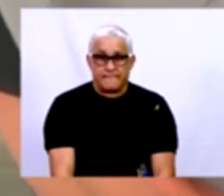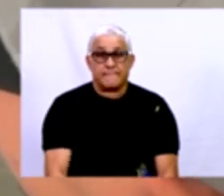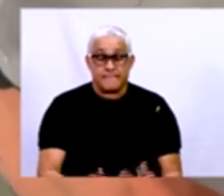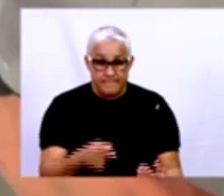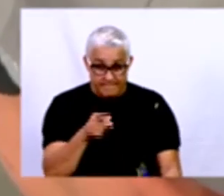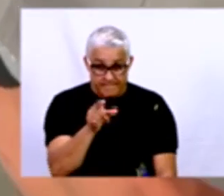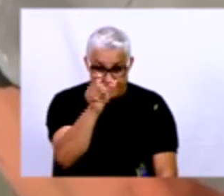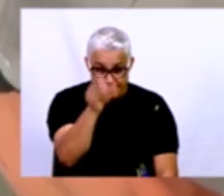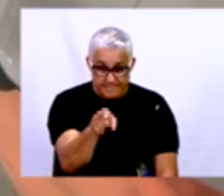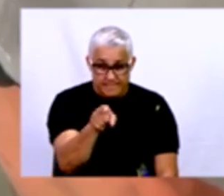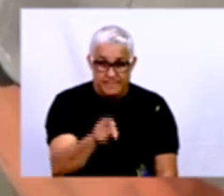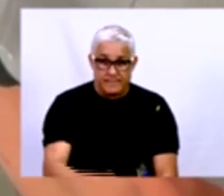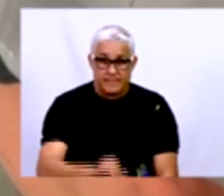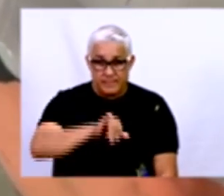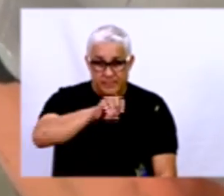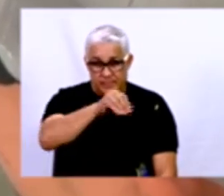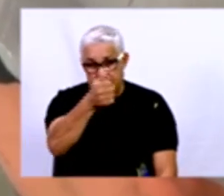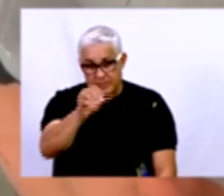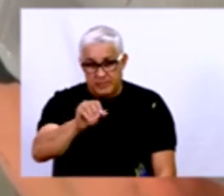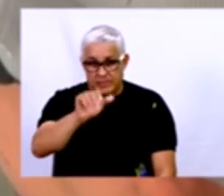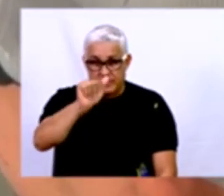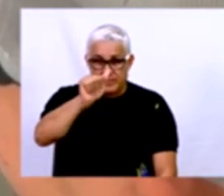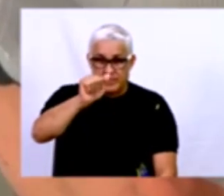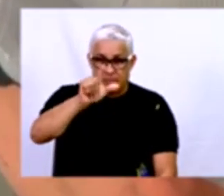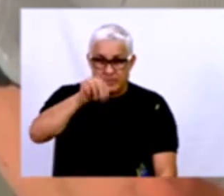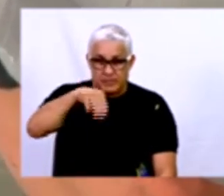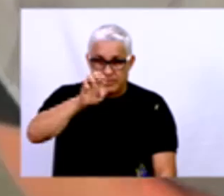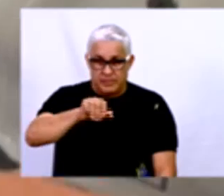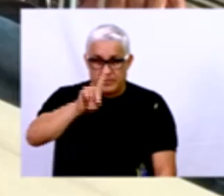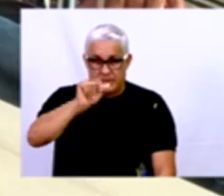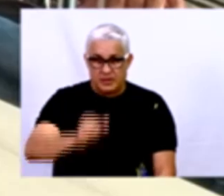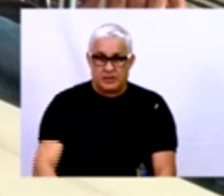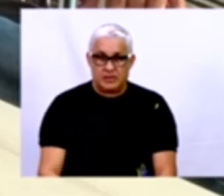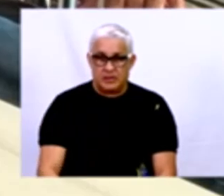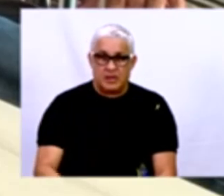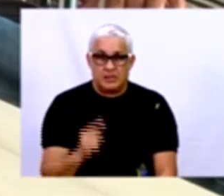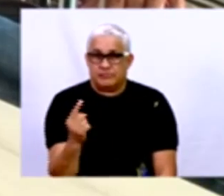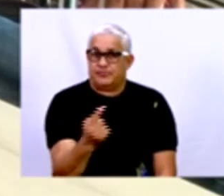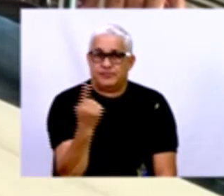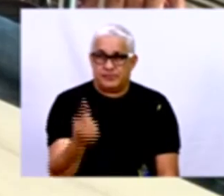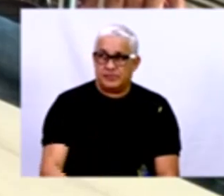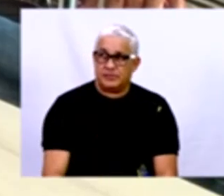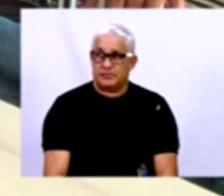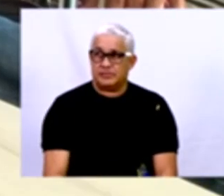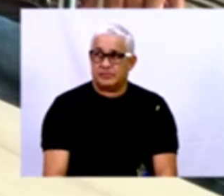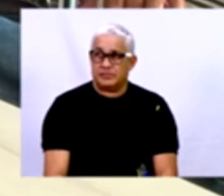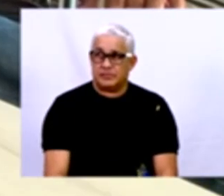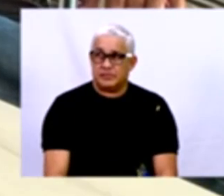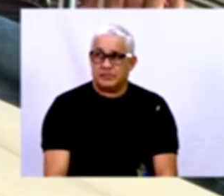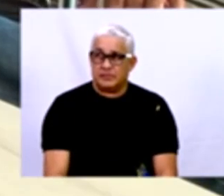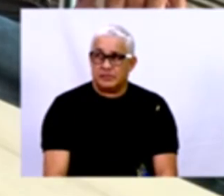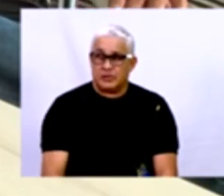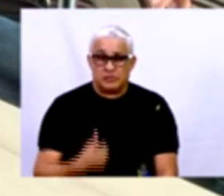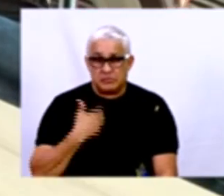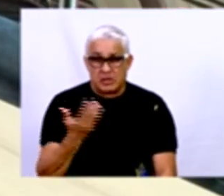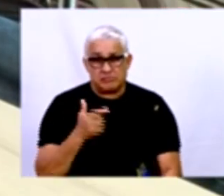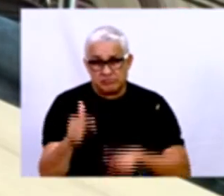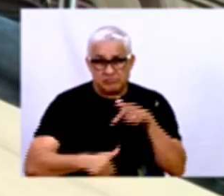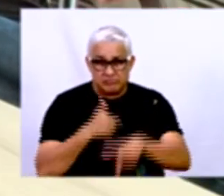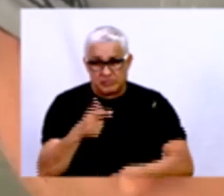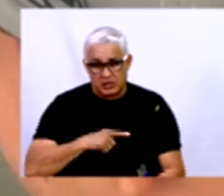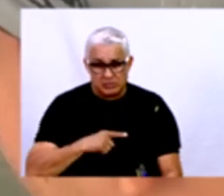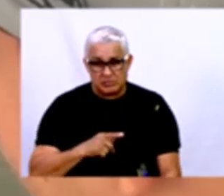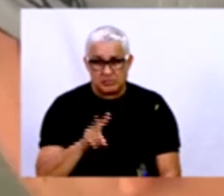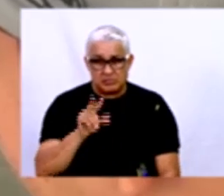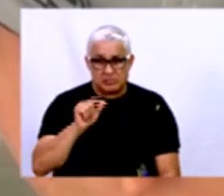Então o senhor é o senhor João Almeida Sem Rumo. Meu irmão, o negócio é o seguinte. Queria um trampo. Tem vaga nessa loja de